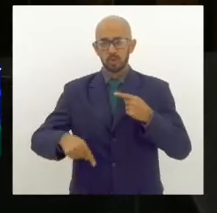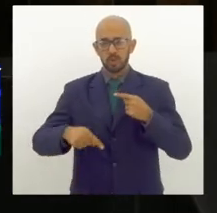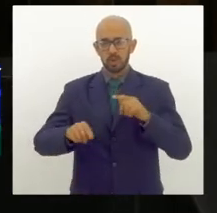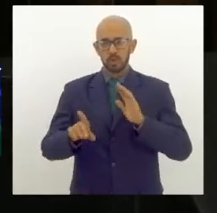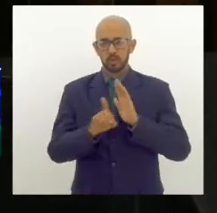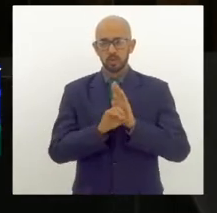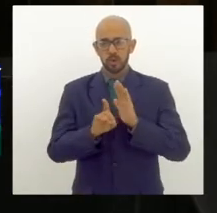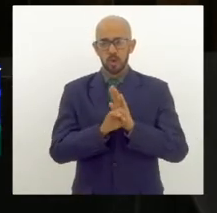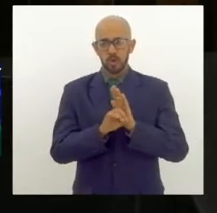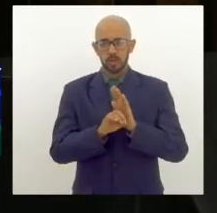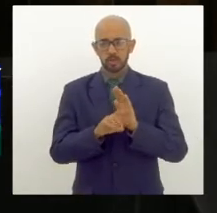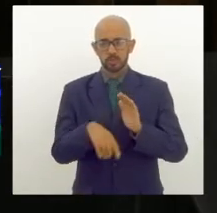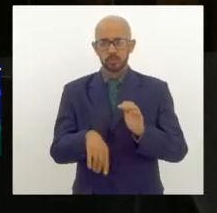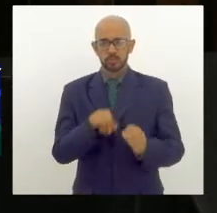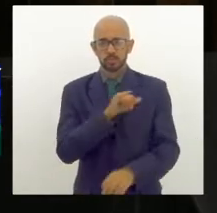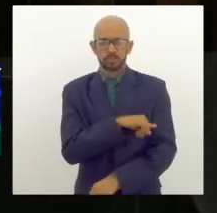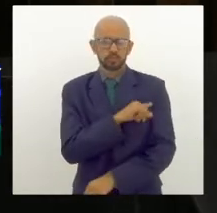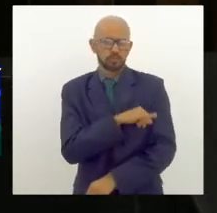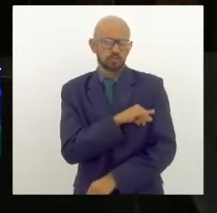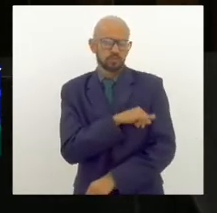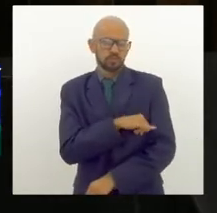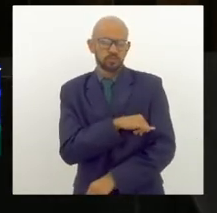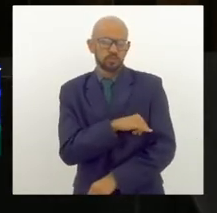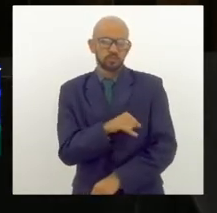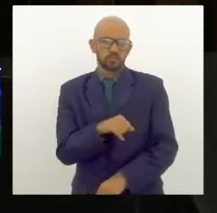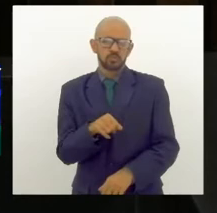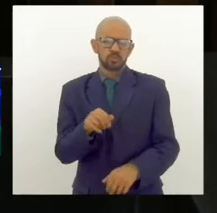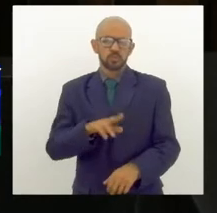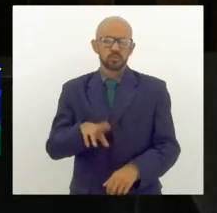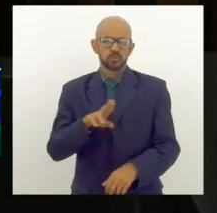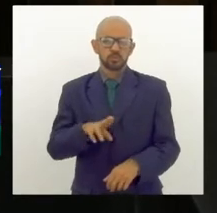que o Rio de Janeiro implementou nos últimos anos.